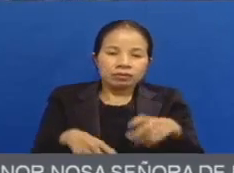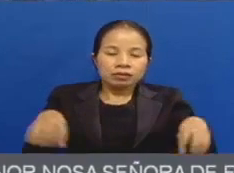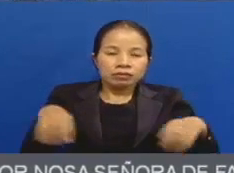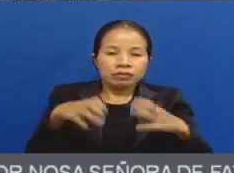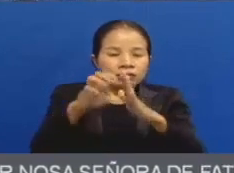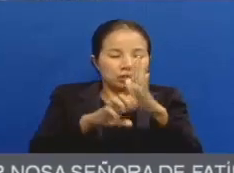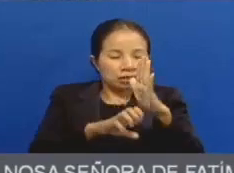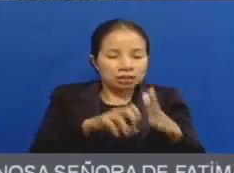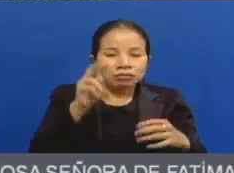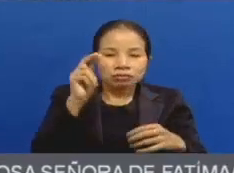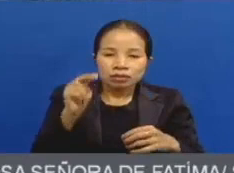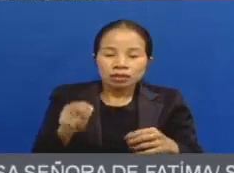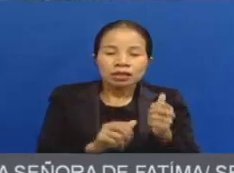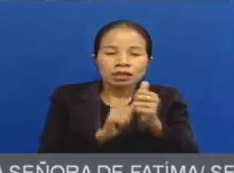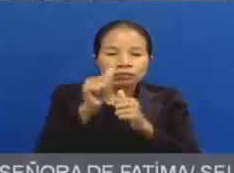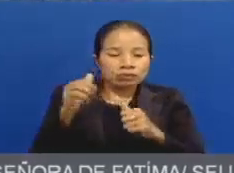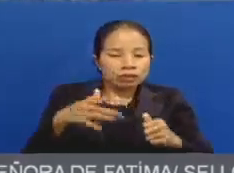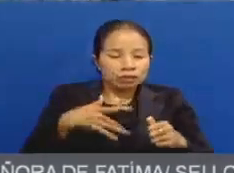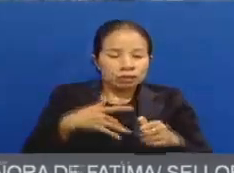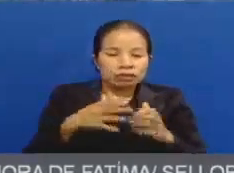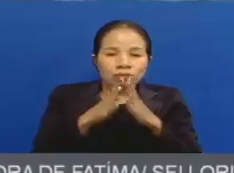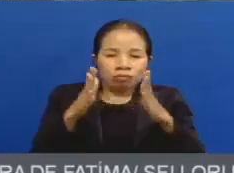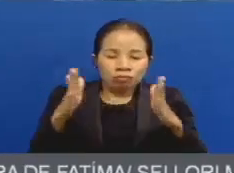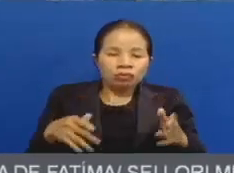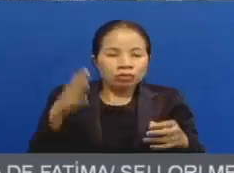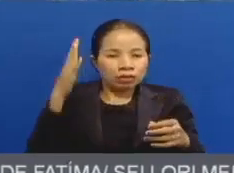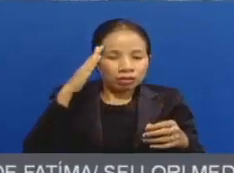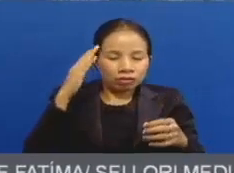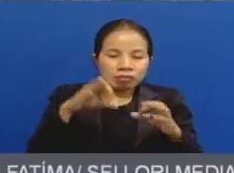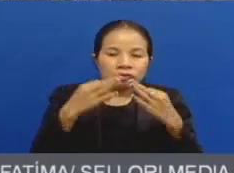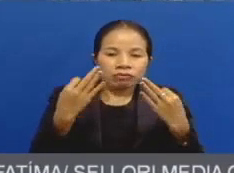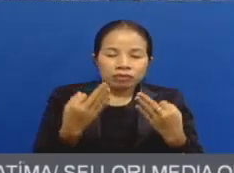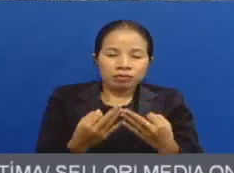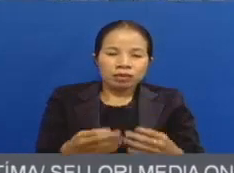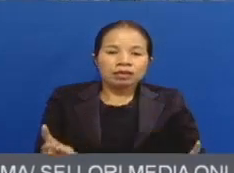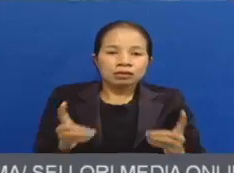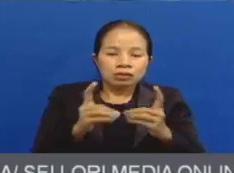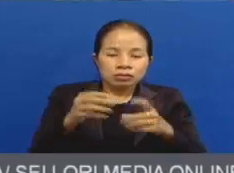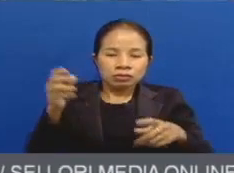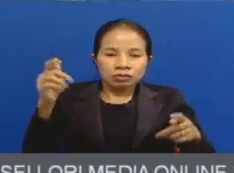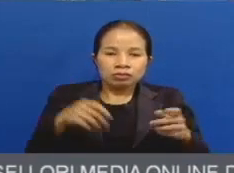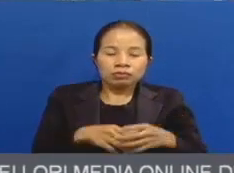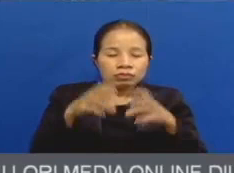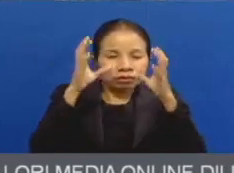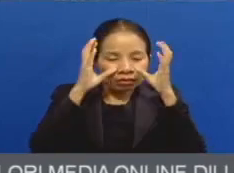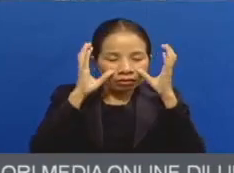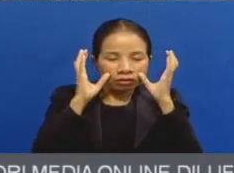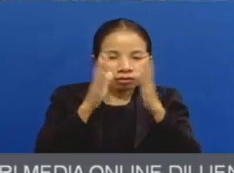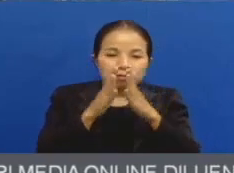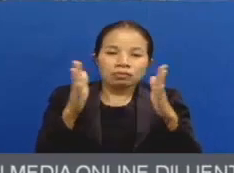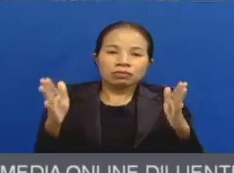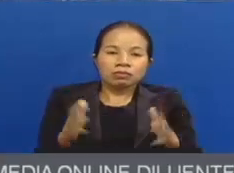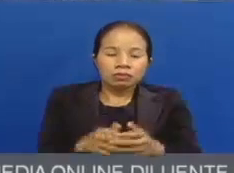instituição estadunidense, hato sentido clean ba família enlutada e a situação tristeza ne. E